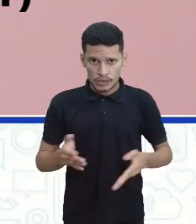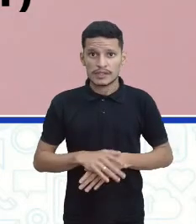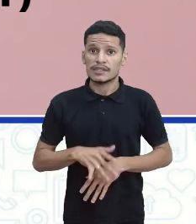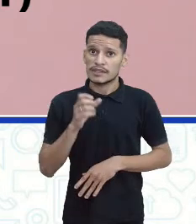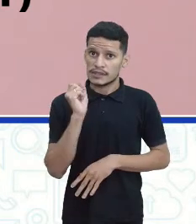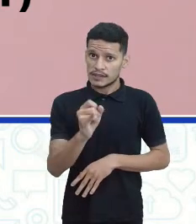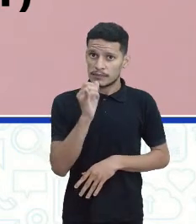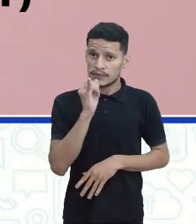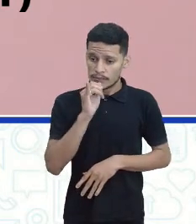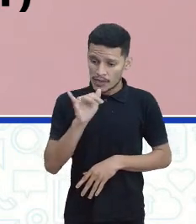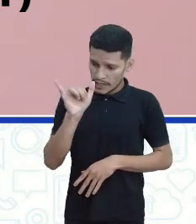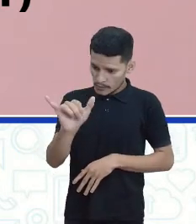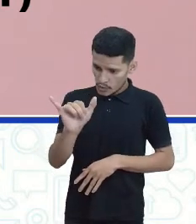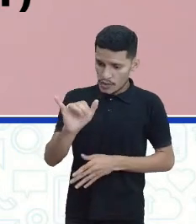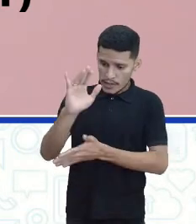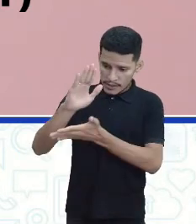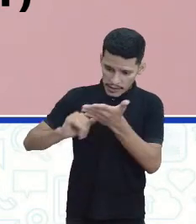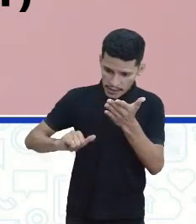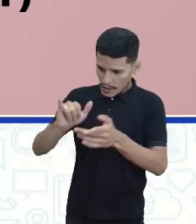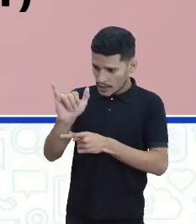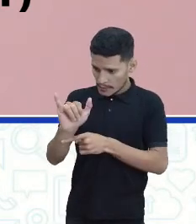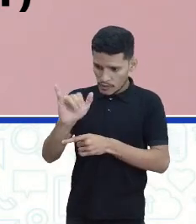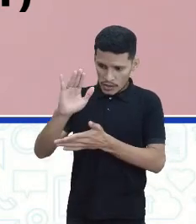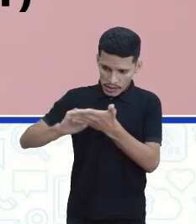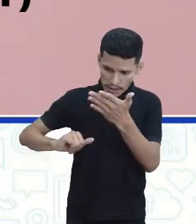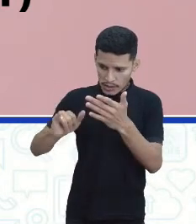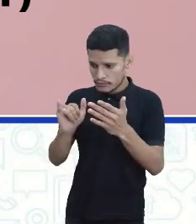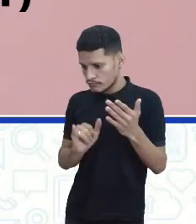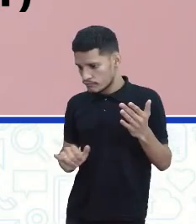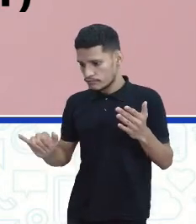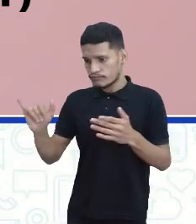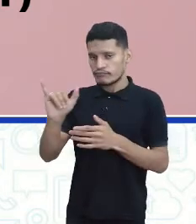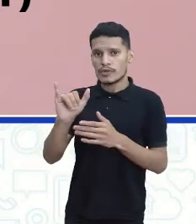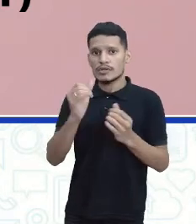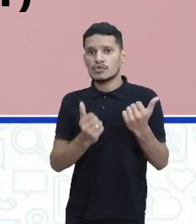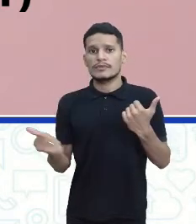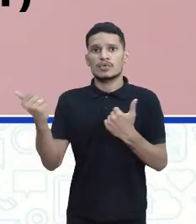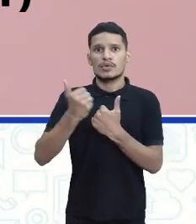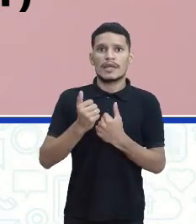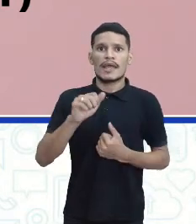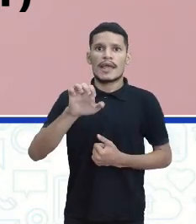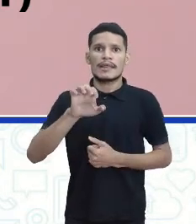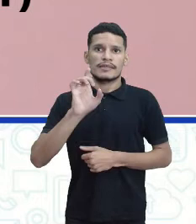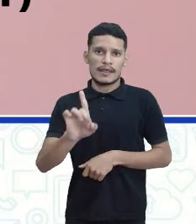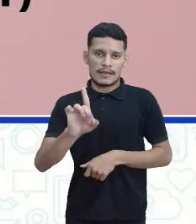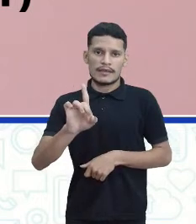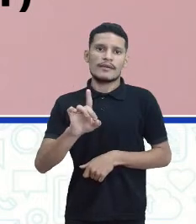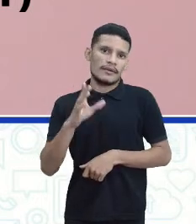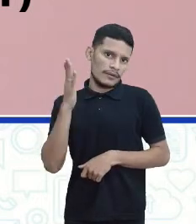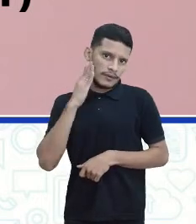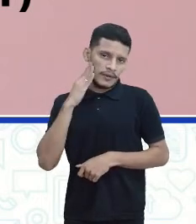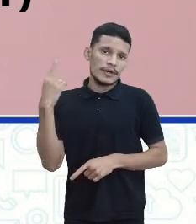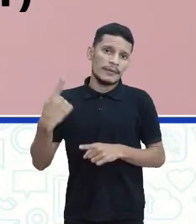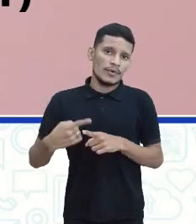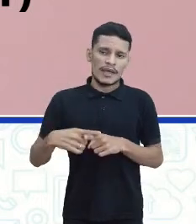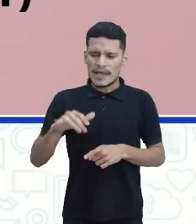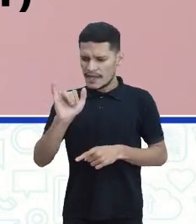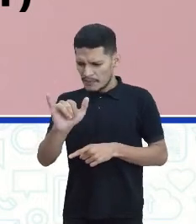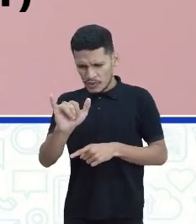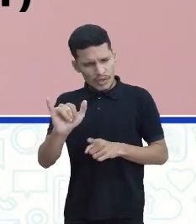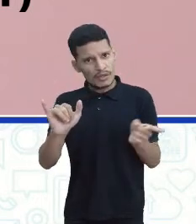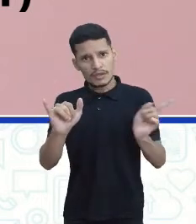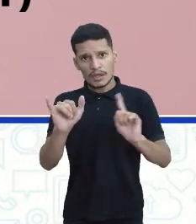terminar em Y, retira-se o Y e acrescenta IED. Por quê? Não é necessariamente o verbo terminar em Y,